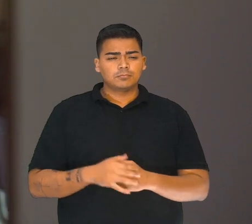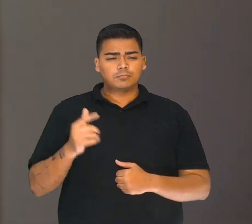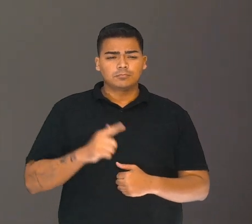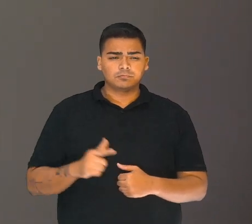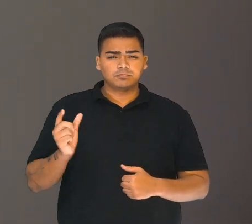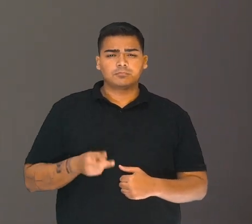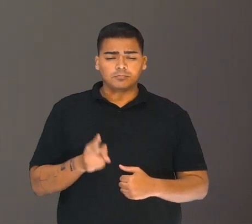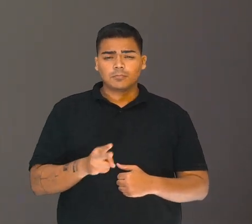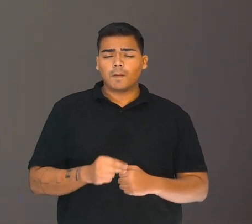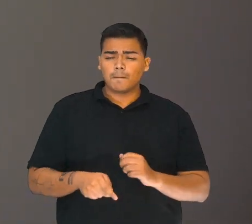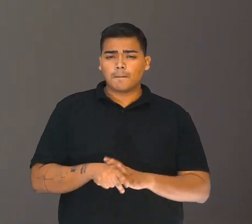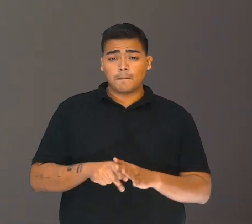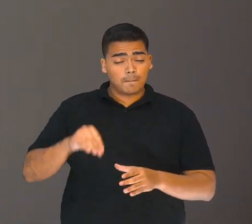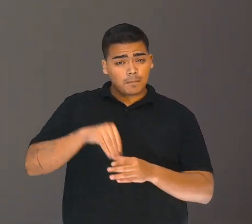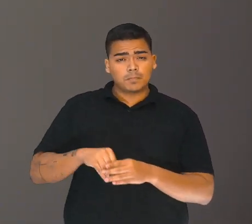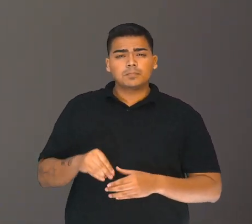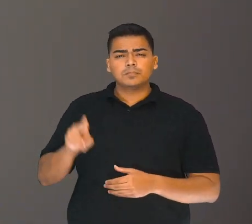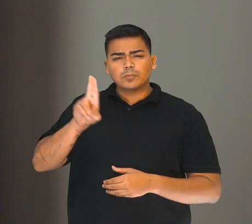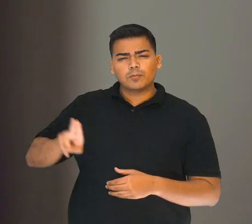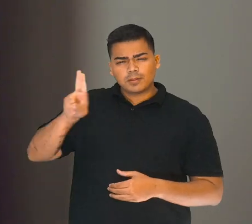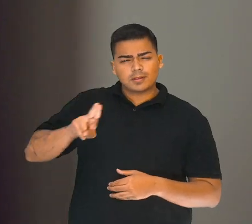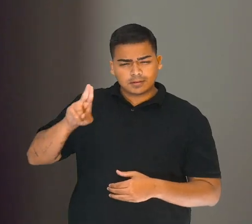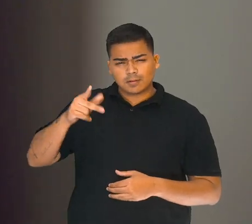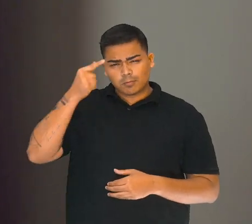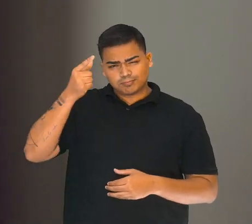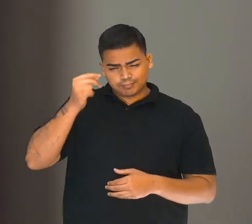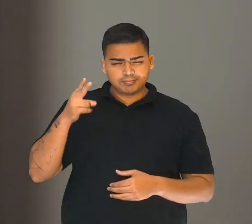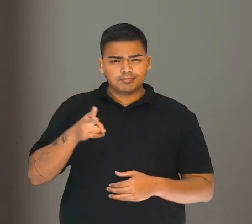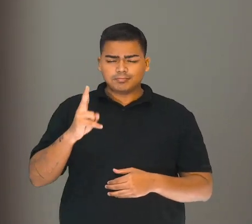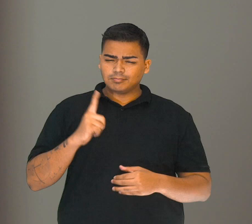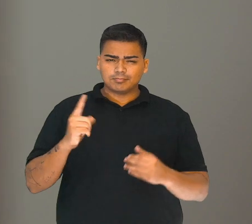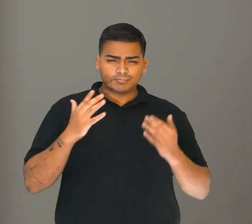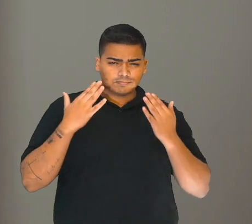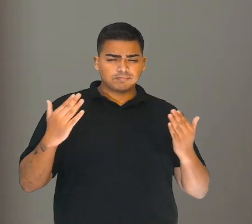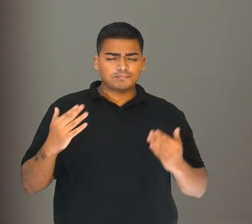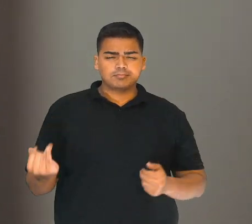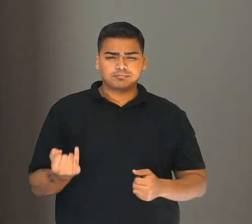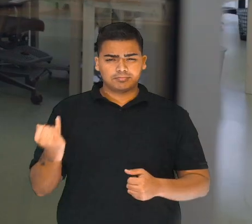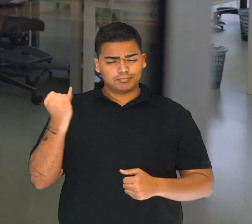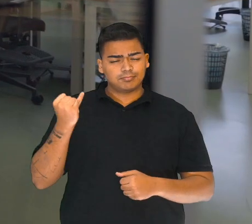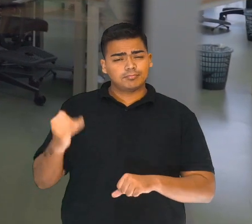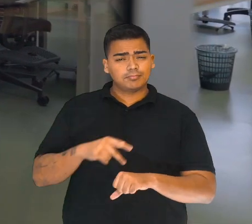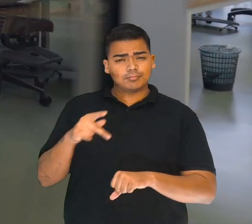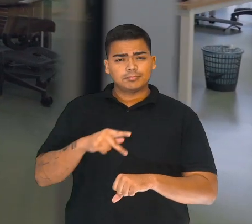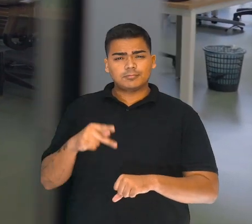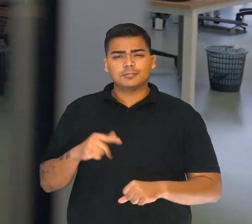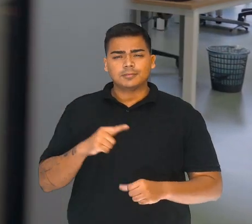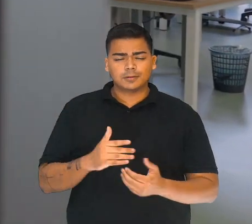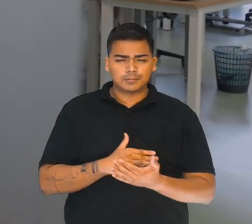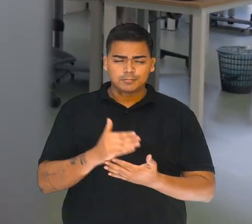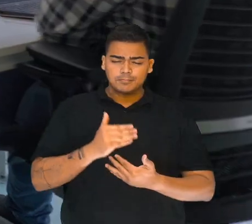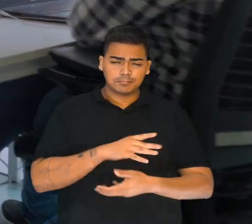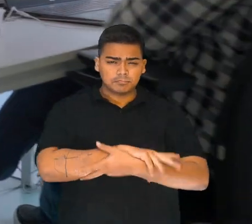fomentando essas sinergias dentro das universidades que sempre foram muito fortes e de destaque nacional. E aí surge o